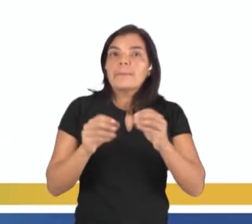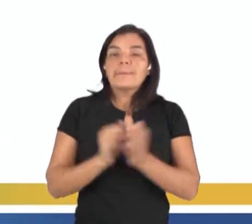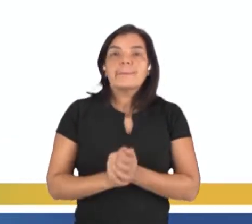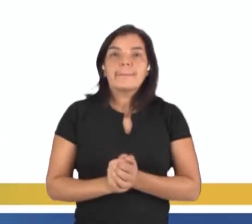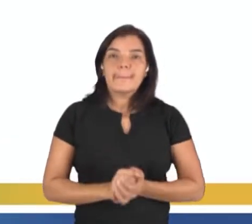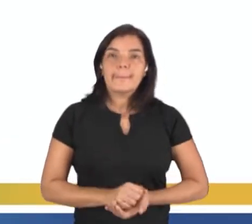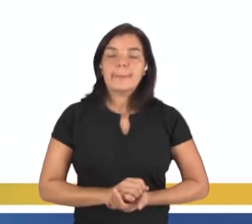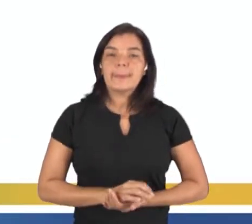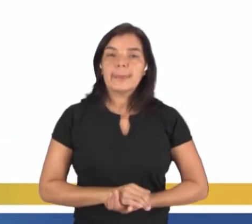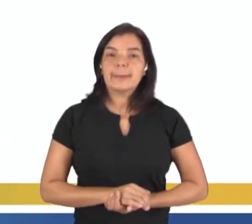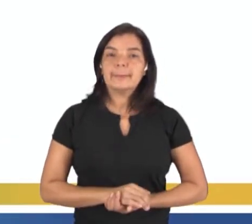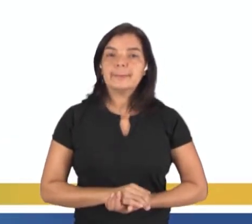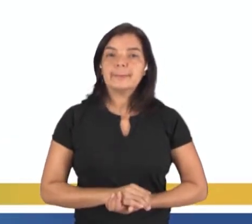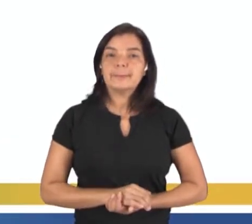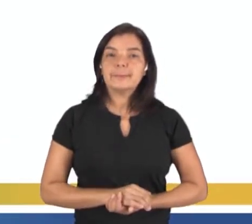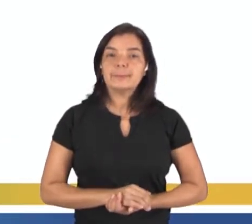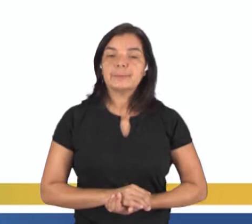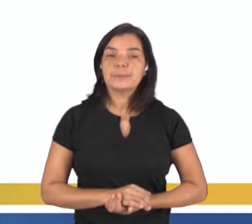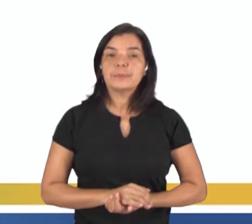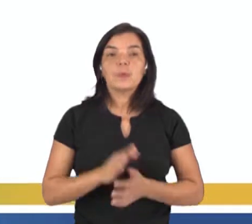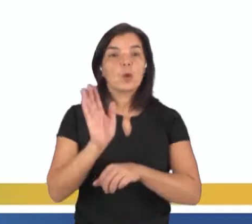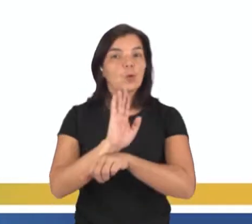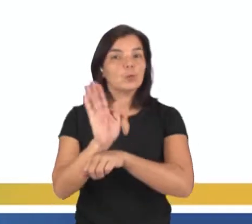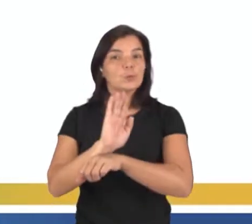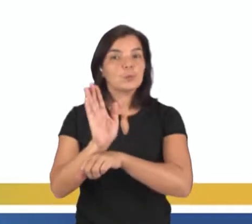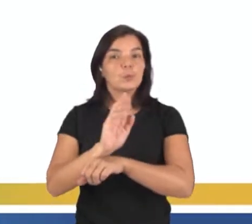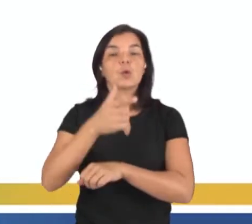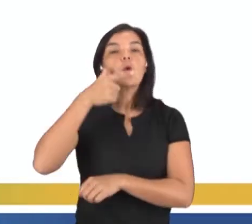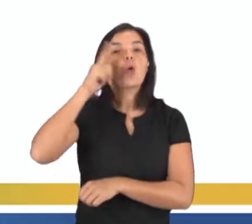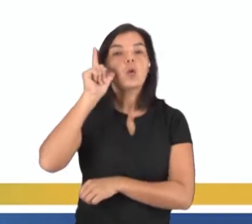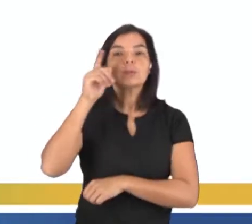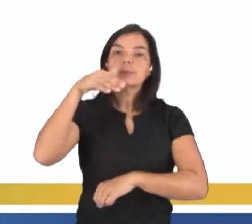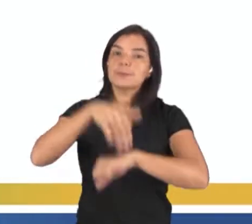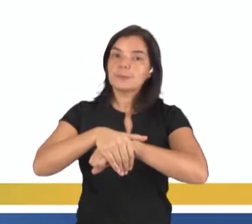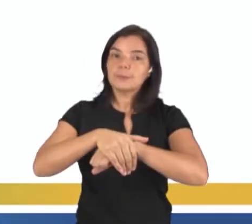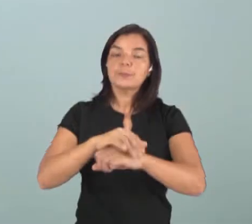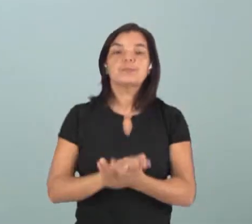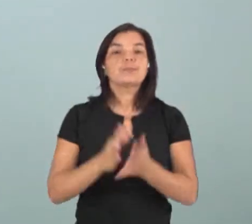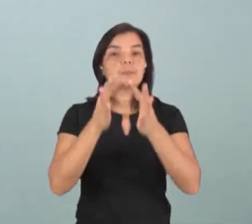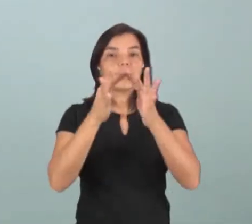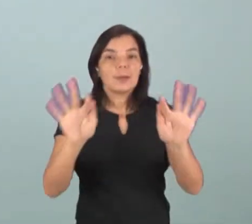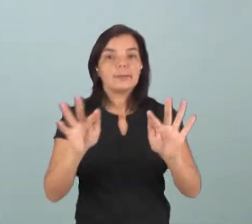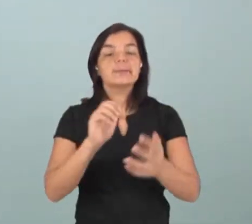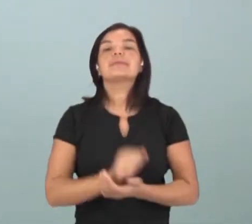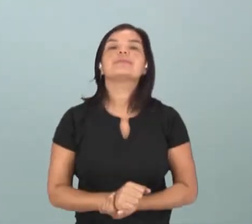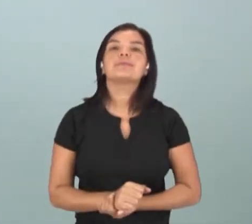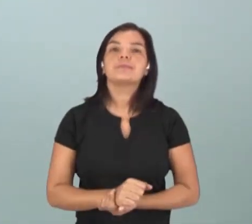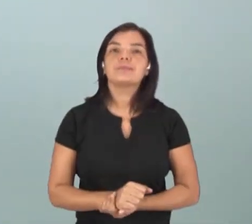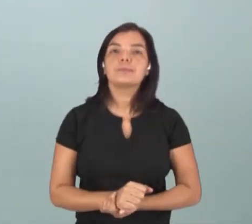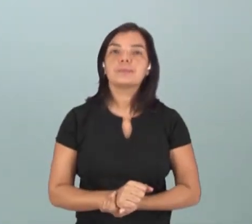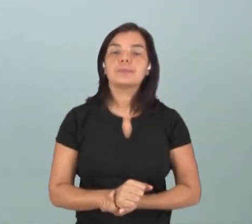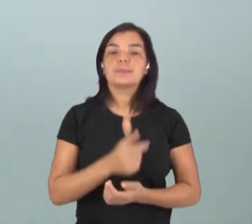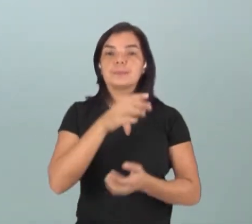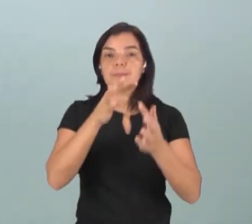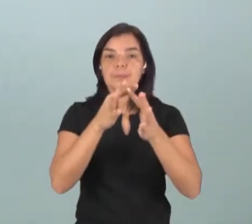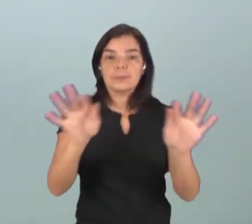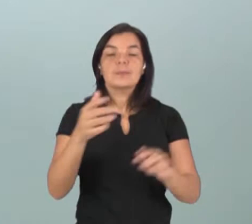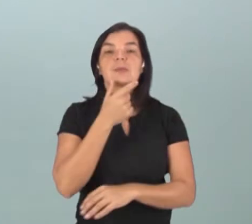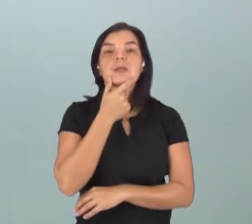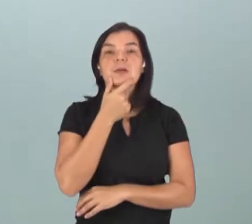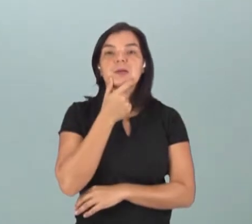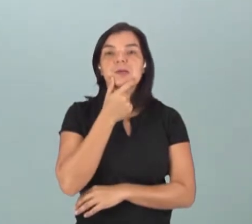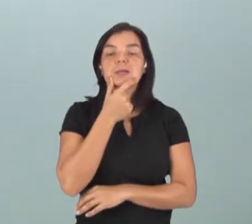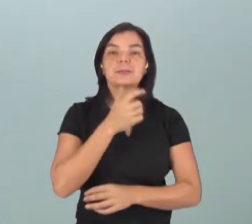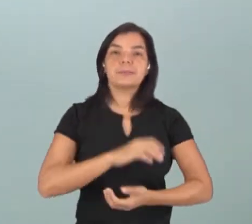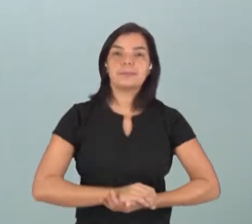movie yesterday night. Um filme ontem à noite. Então, a frase ficou: I was watching a